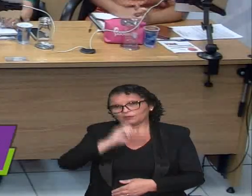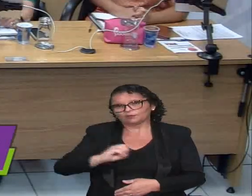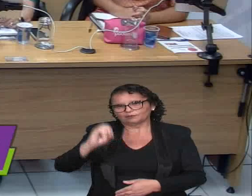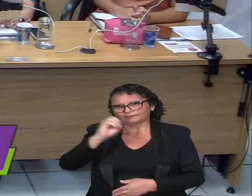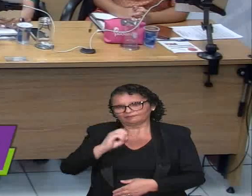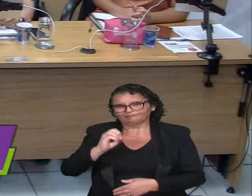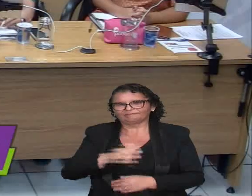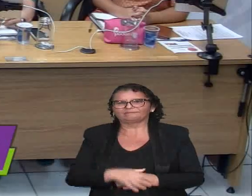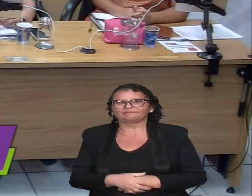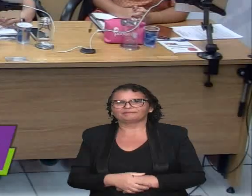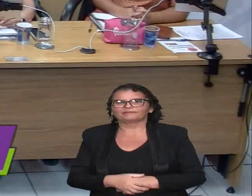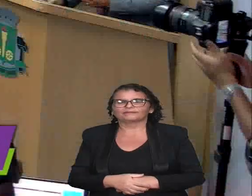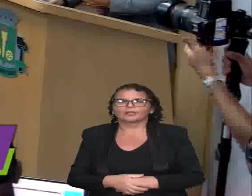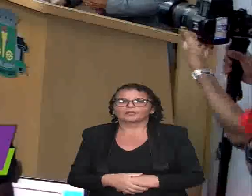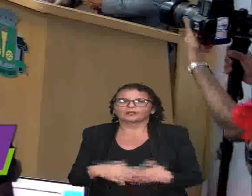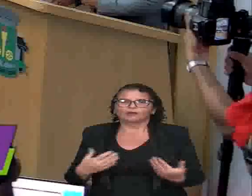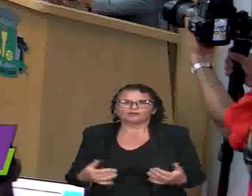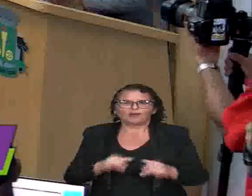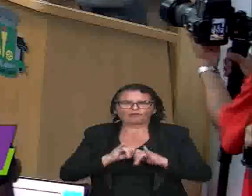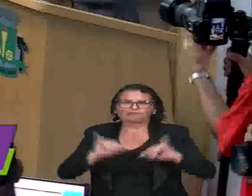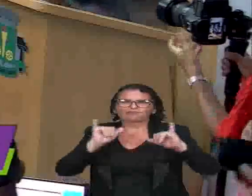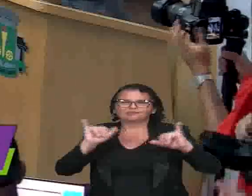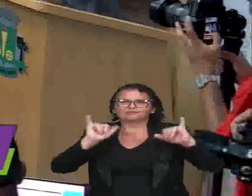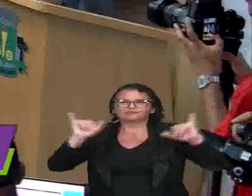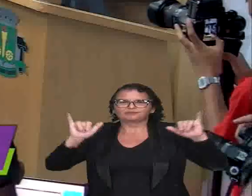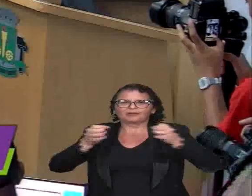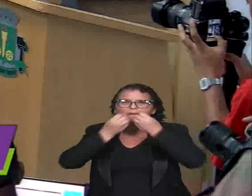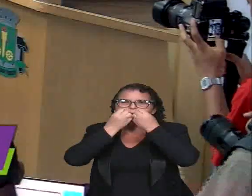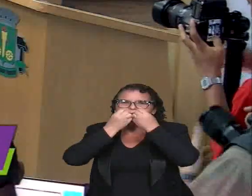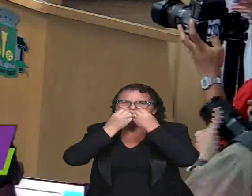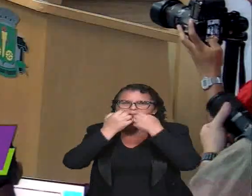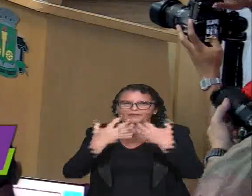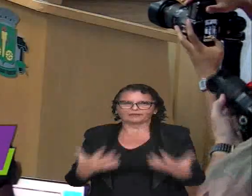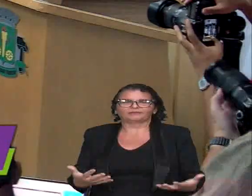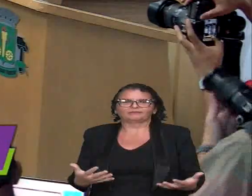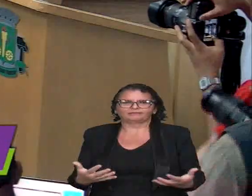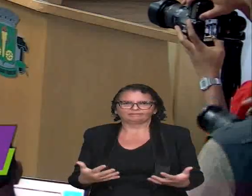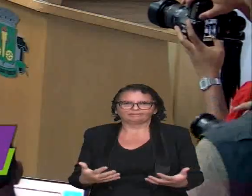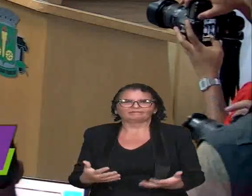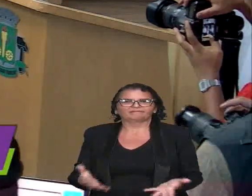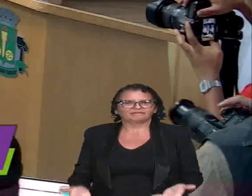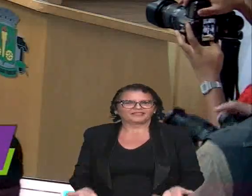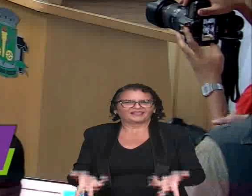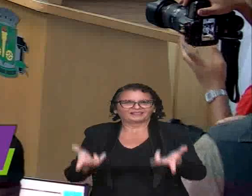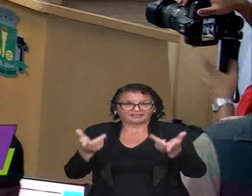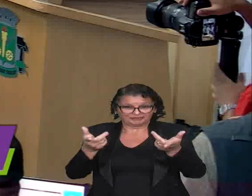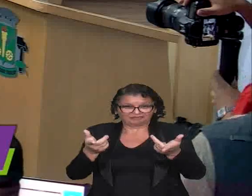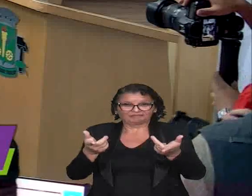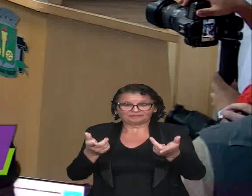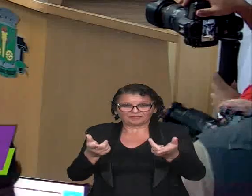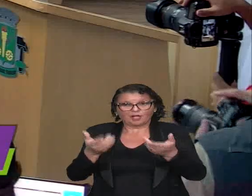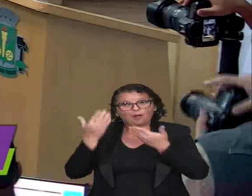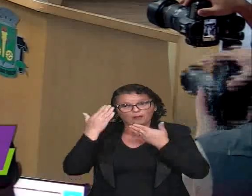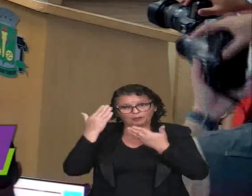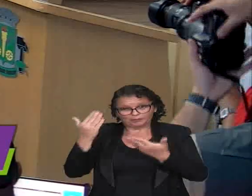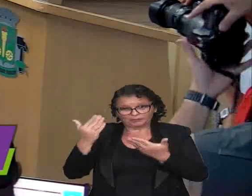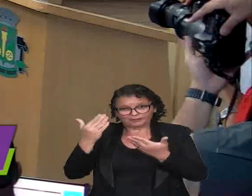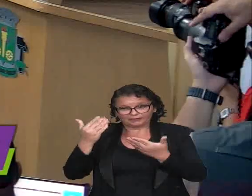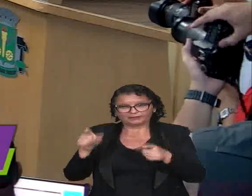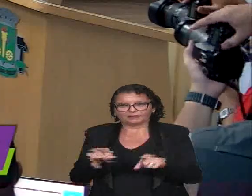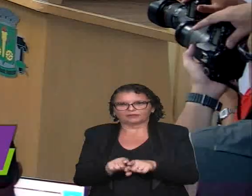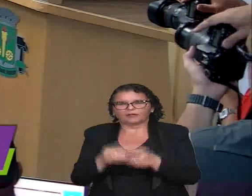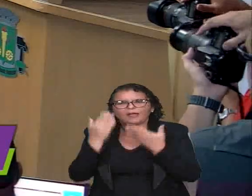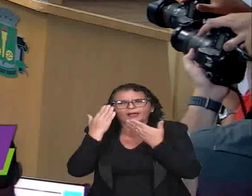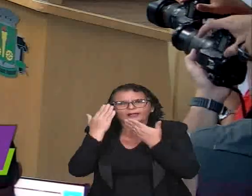Rogério Lins só notícias boas hein só notícias boas hein Que maravilha tá obrigado e